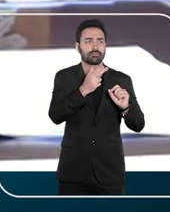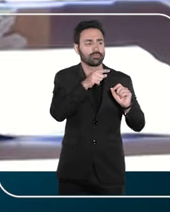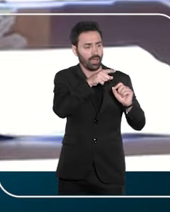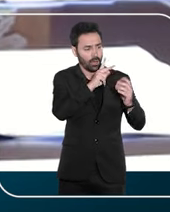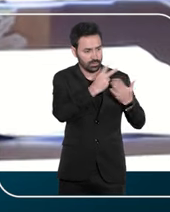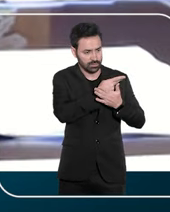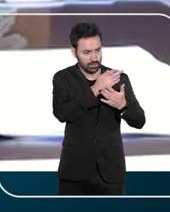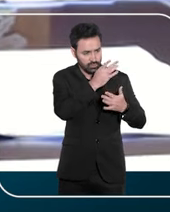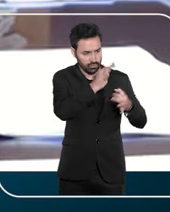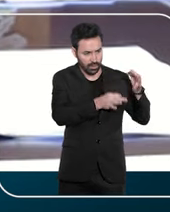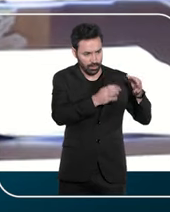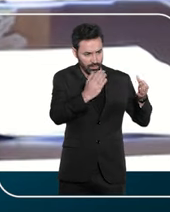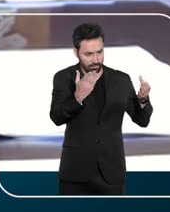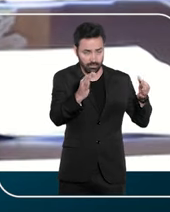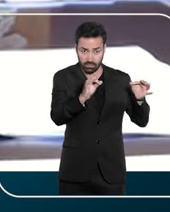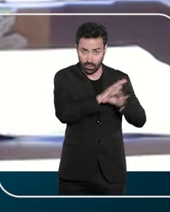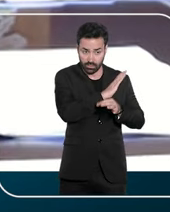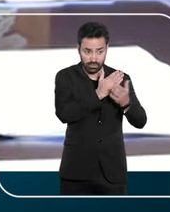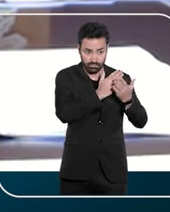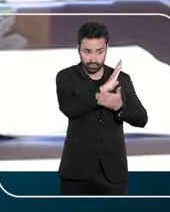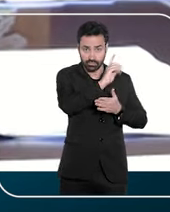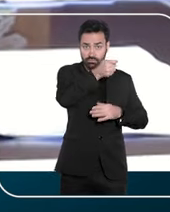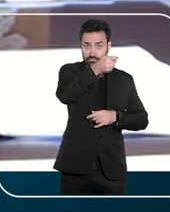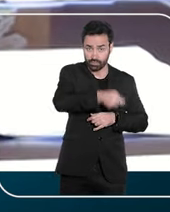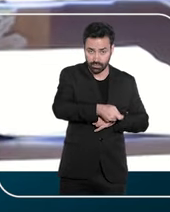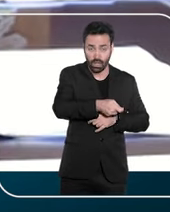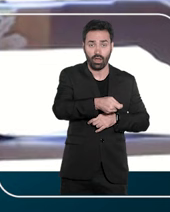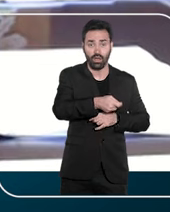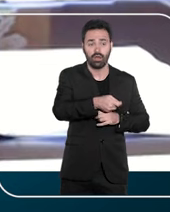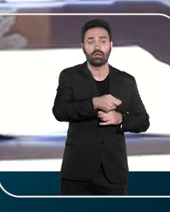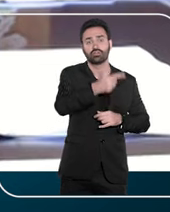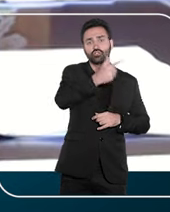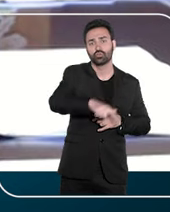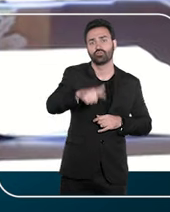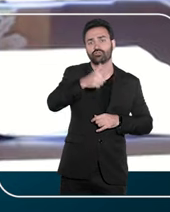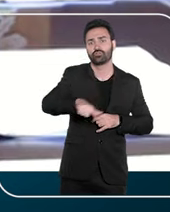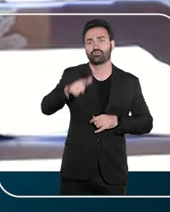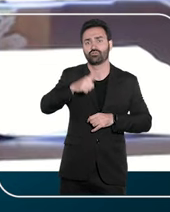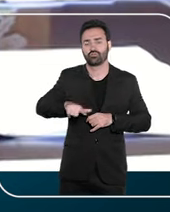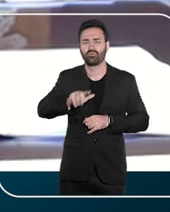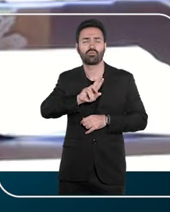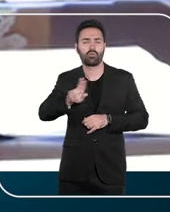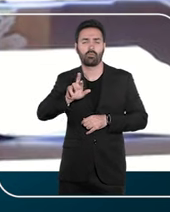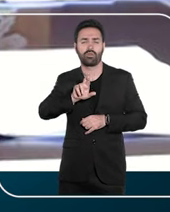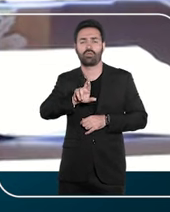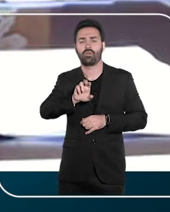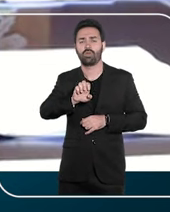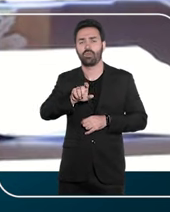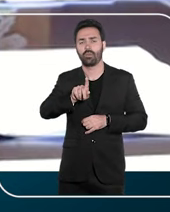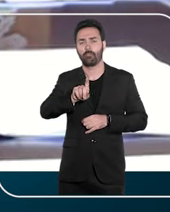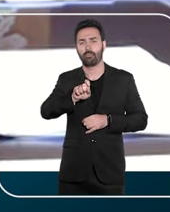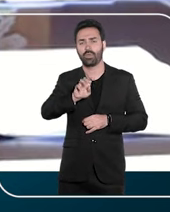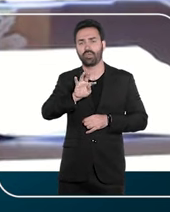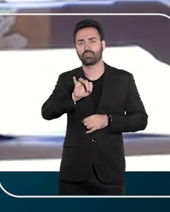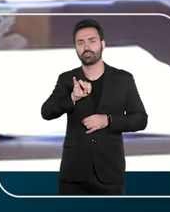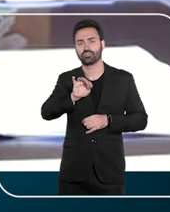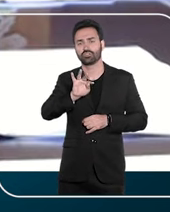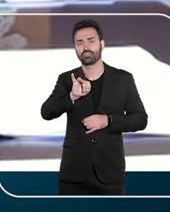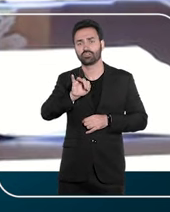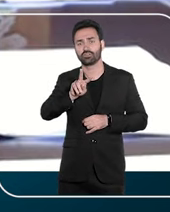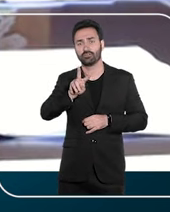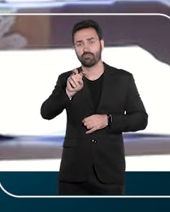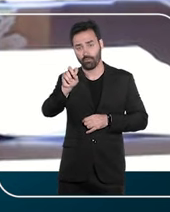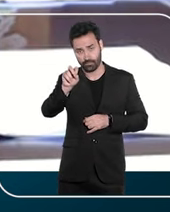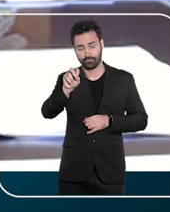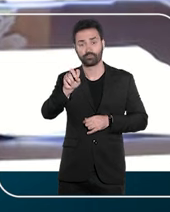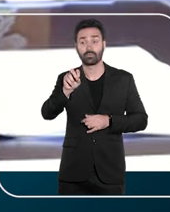Civil. E eu realmente abracei essa posição do ministro Paulo de Tarso